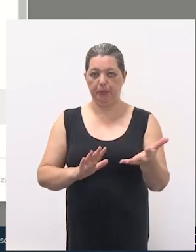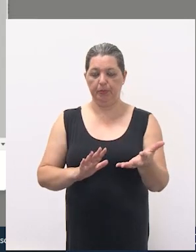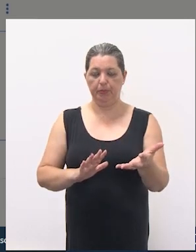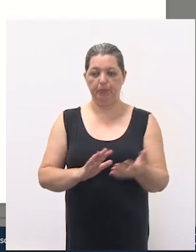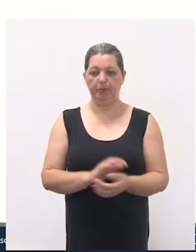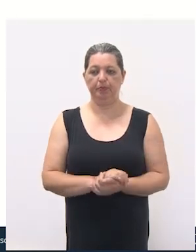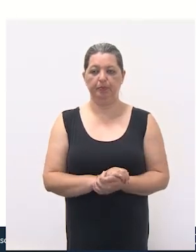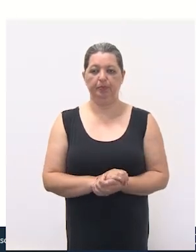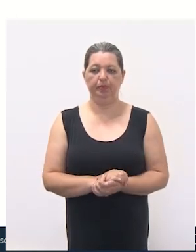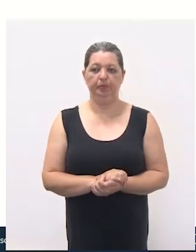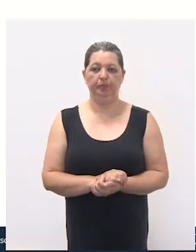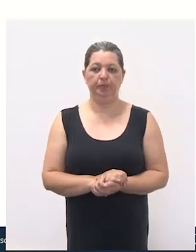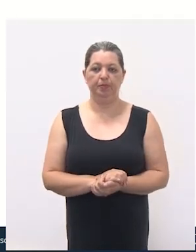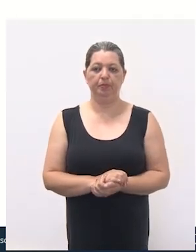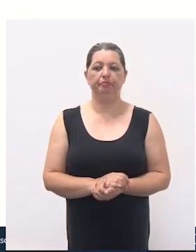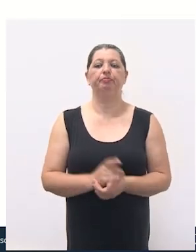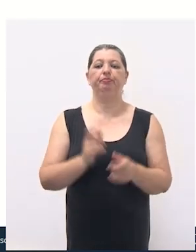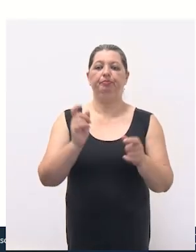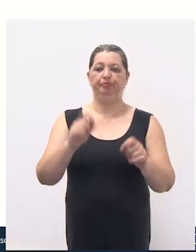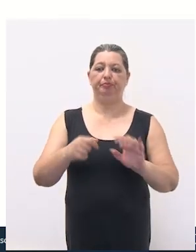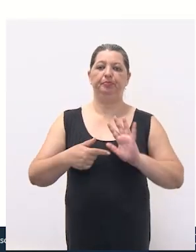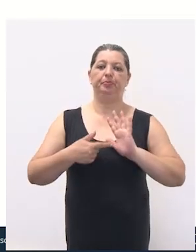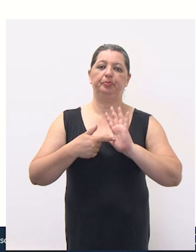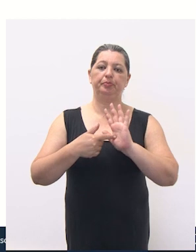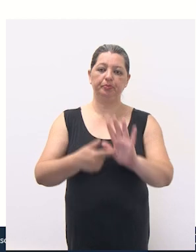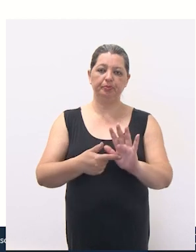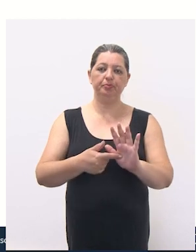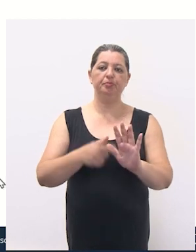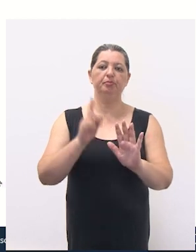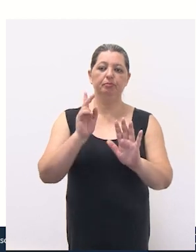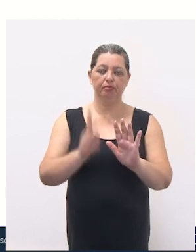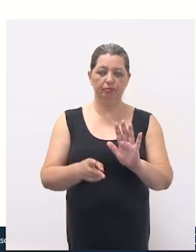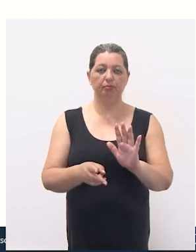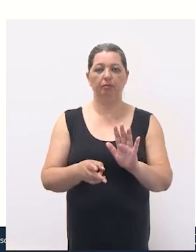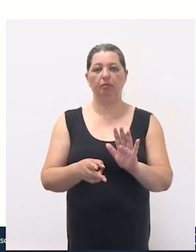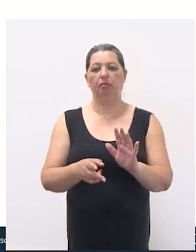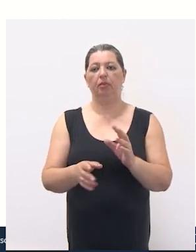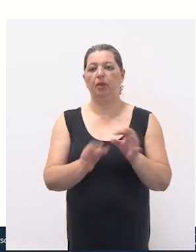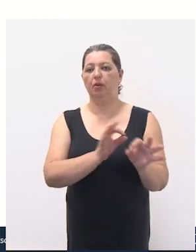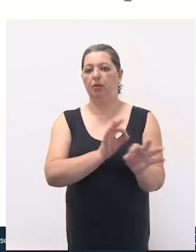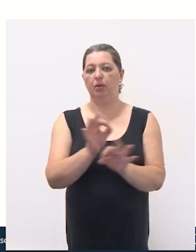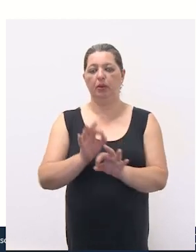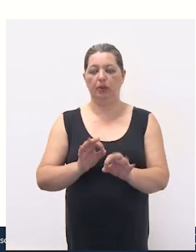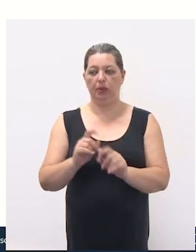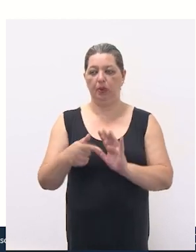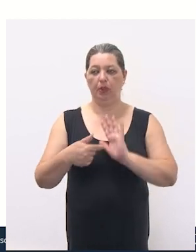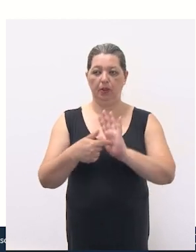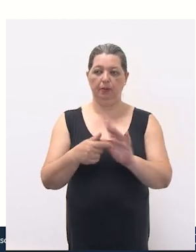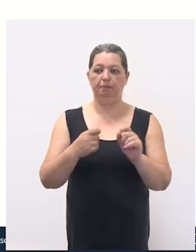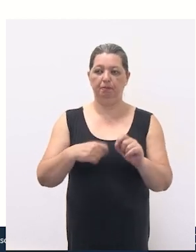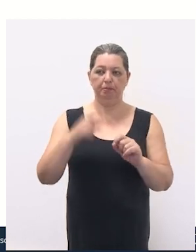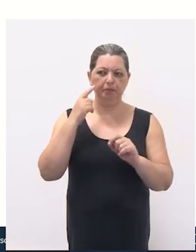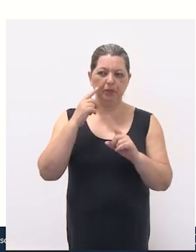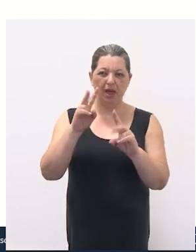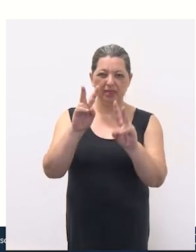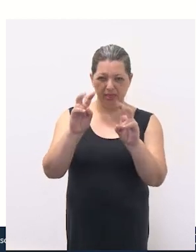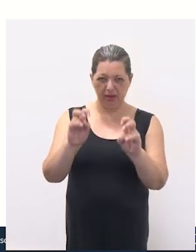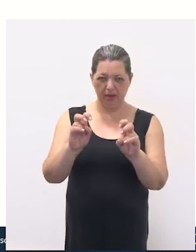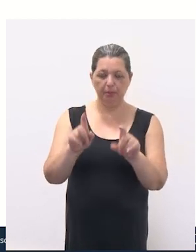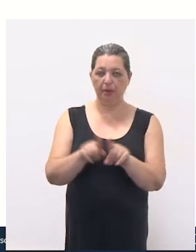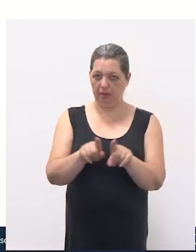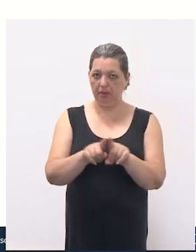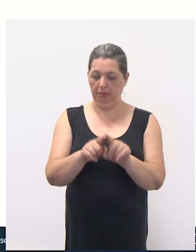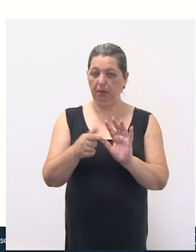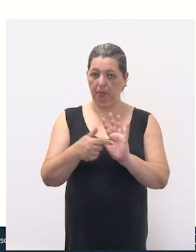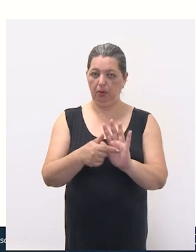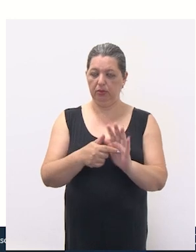Reutilizar postagem. Ela vai aparecer para mim configurar. E aqui aparece até a temática, né, que estava dentro